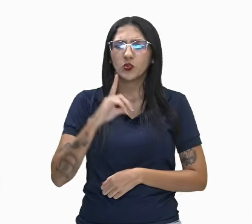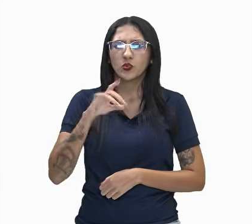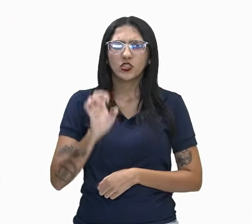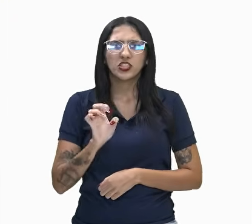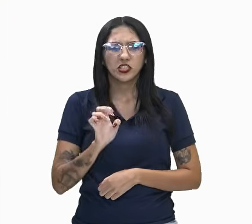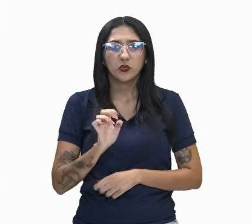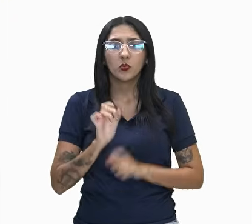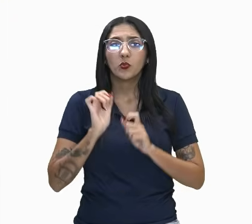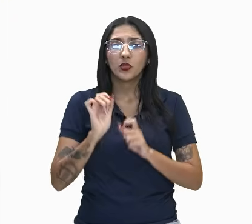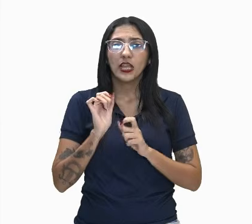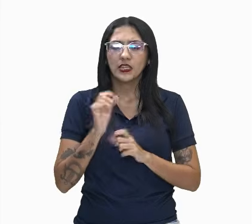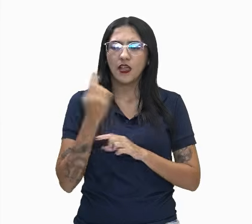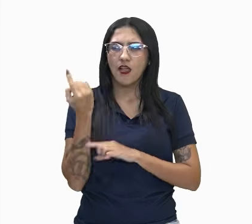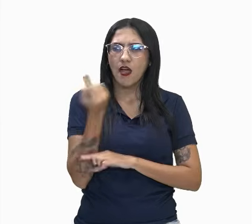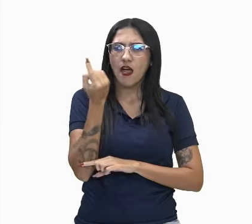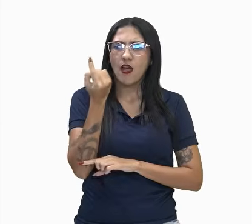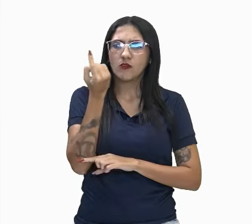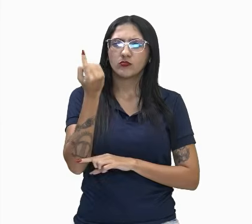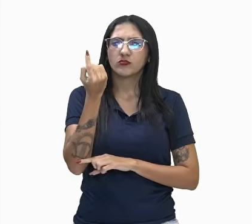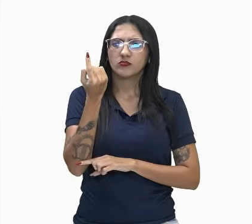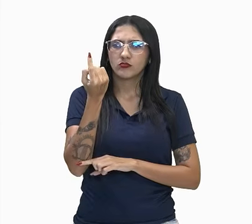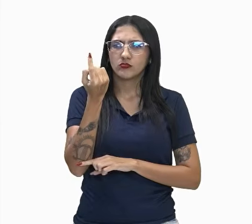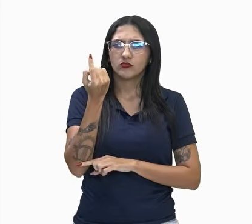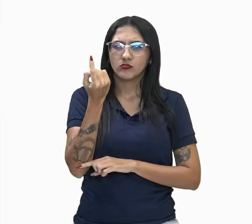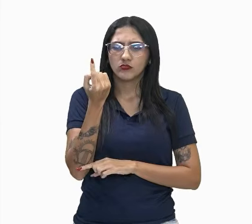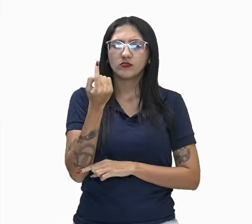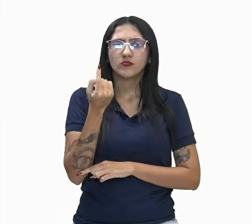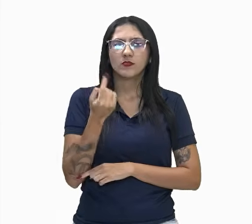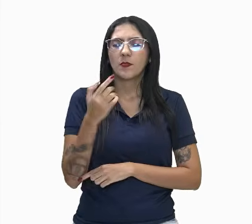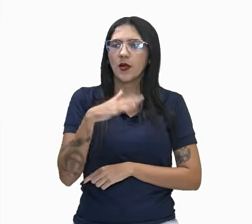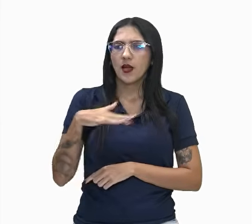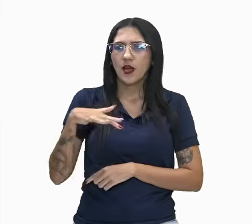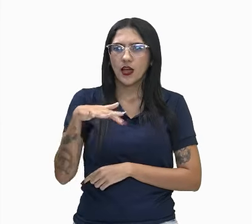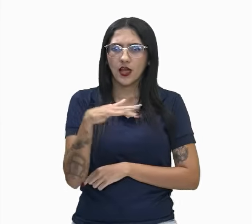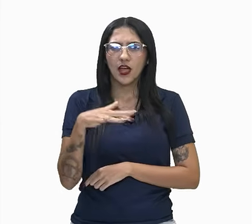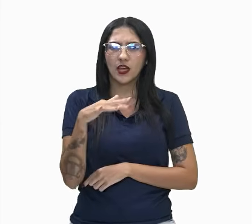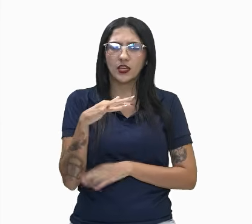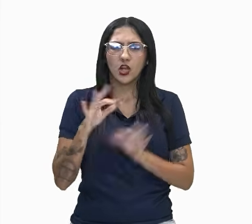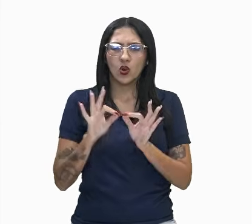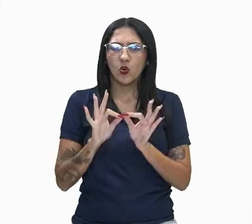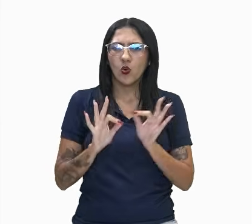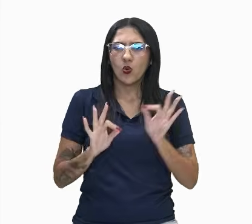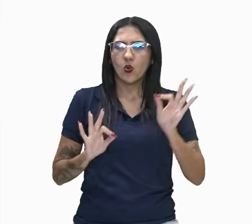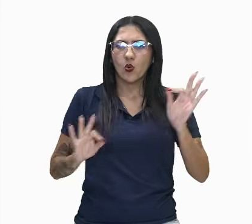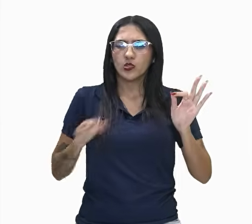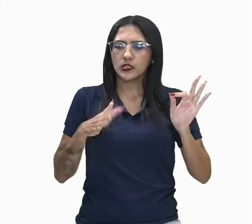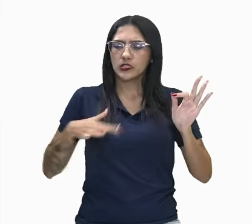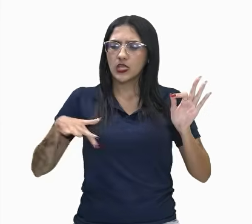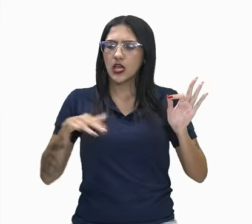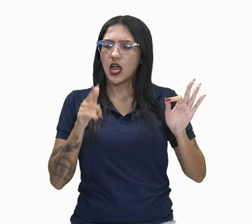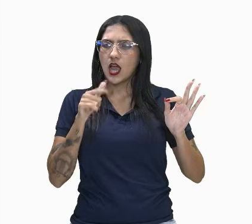Altitude, alto, são as áreas mais distantes, por exemplo, do nível do mar, onde tem